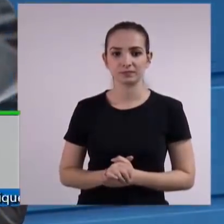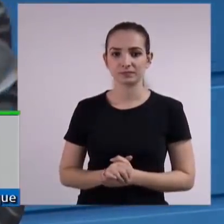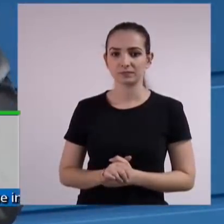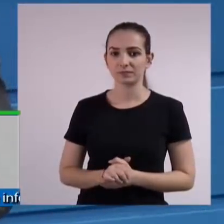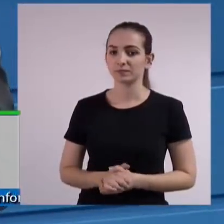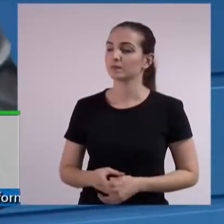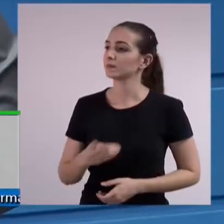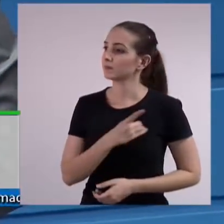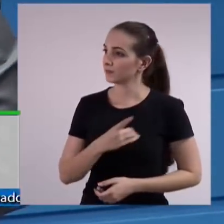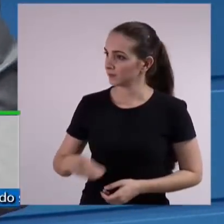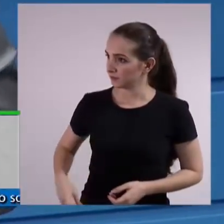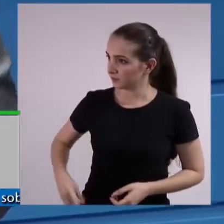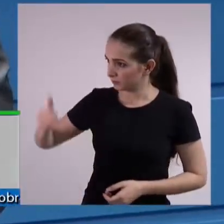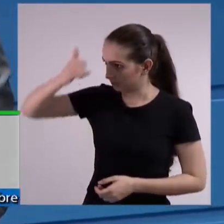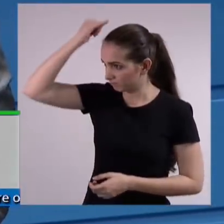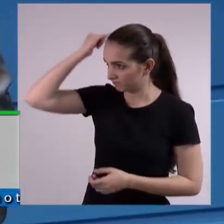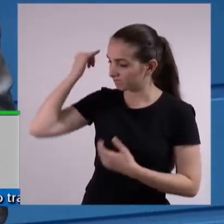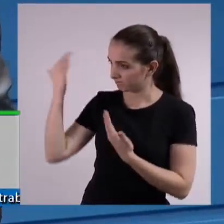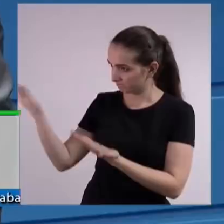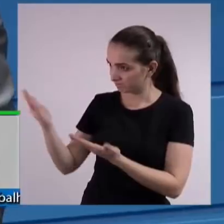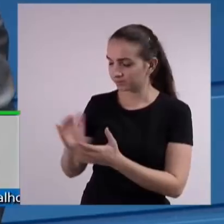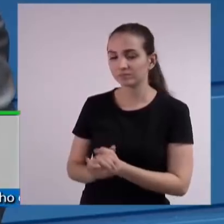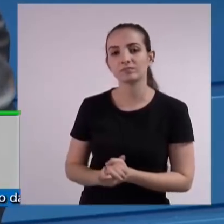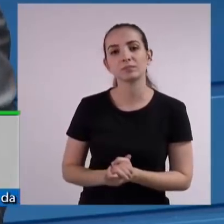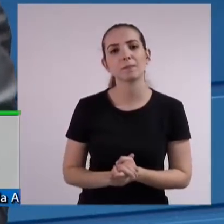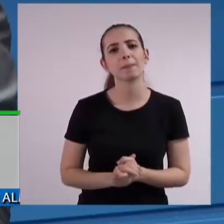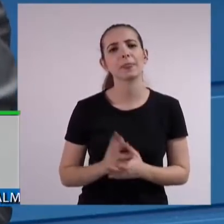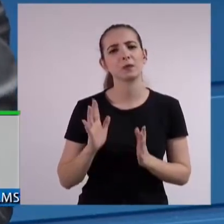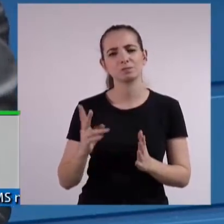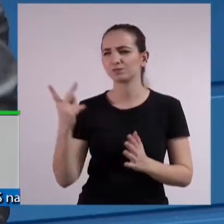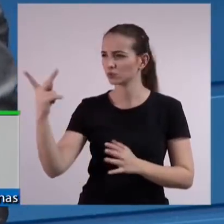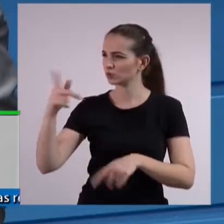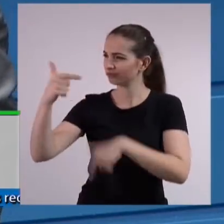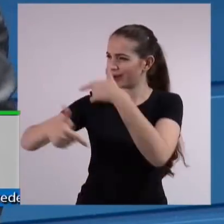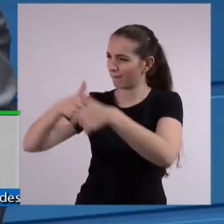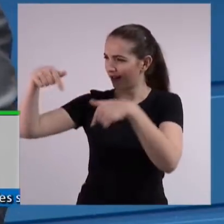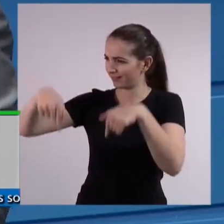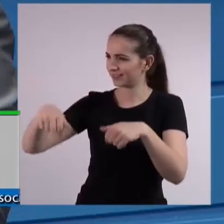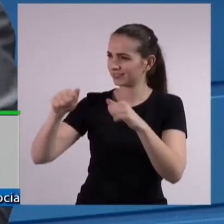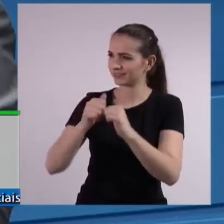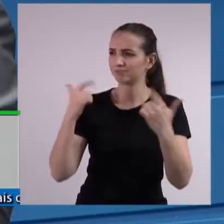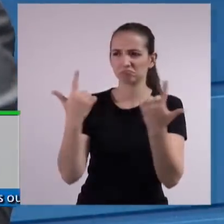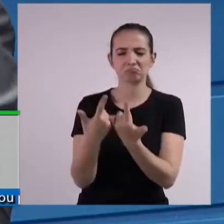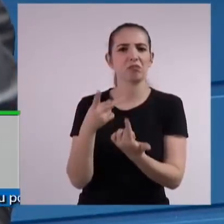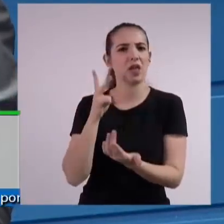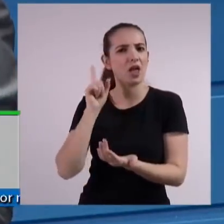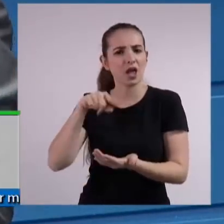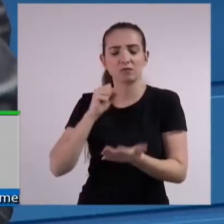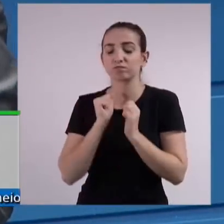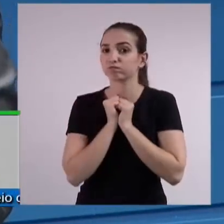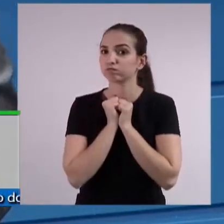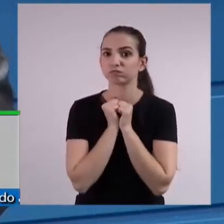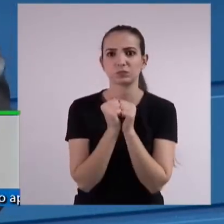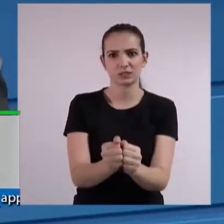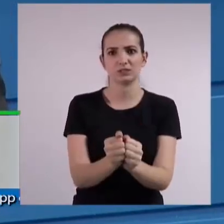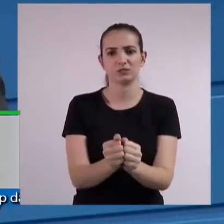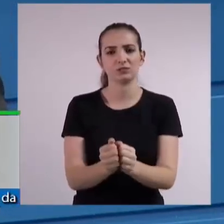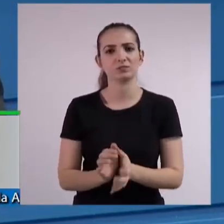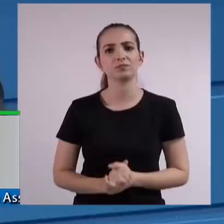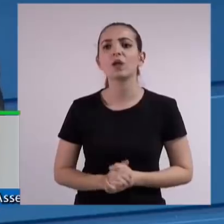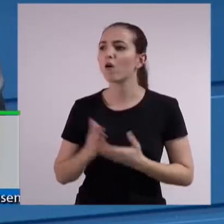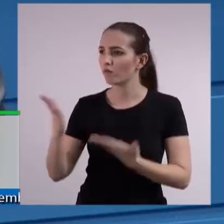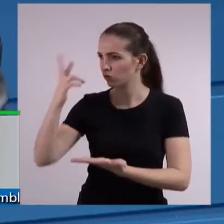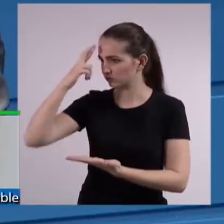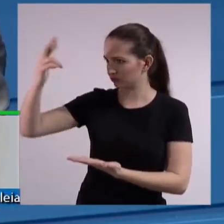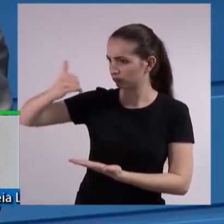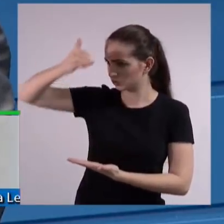Júnior Mock, o seu trabalho nessa casa ele é presente. Vossa